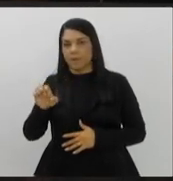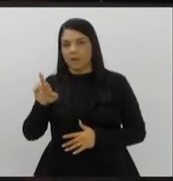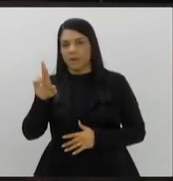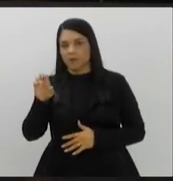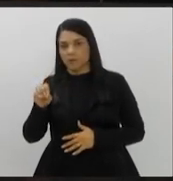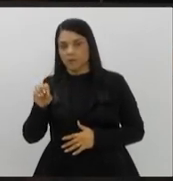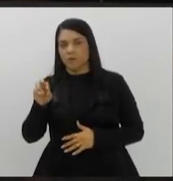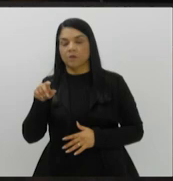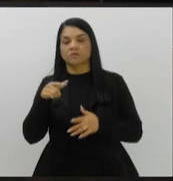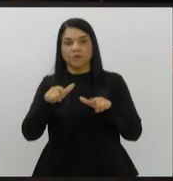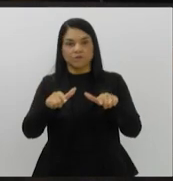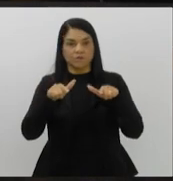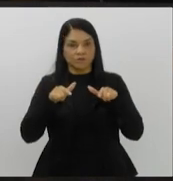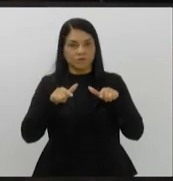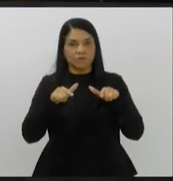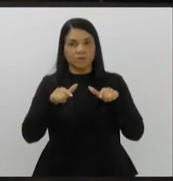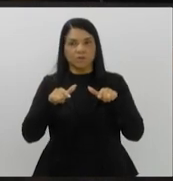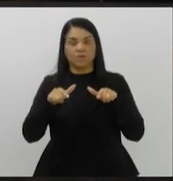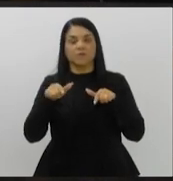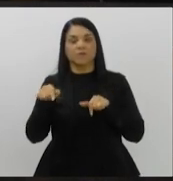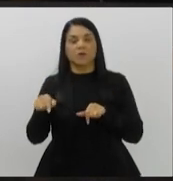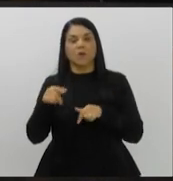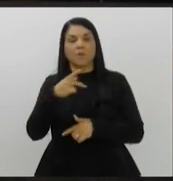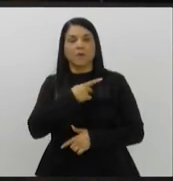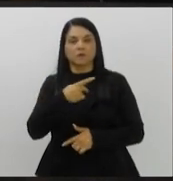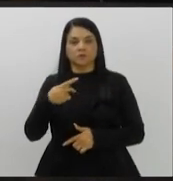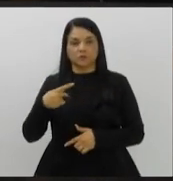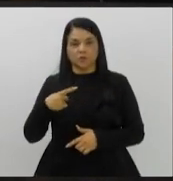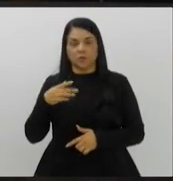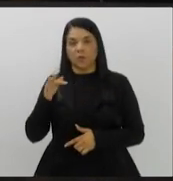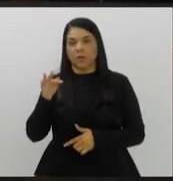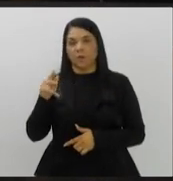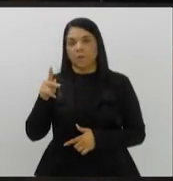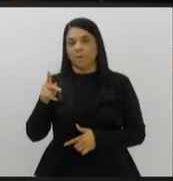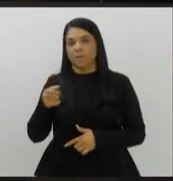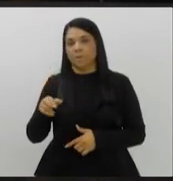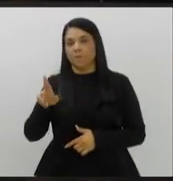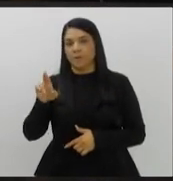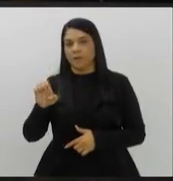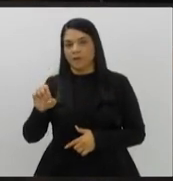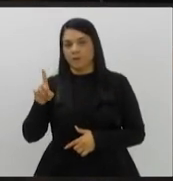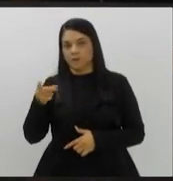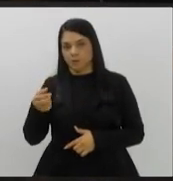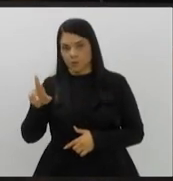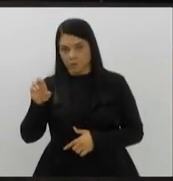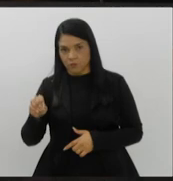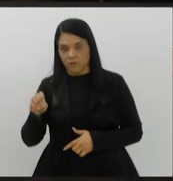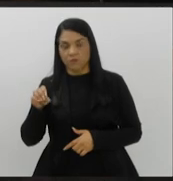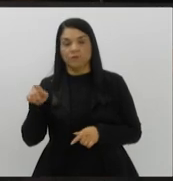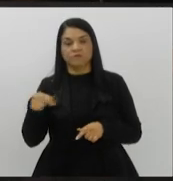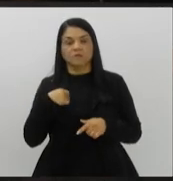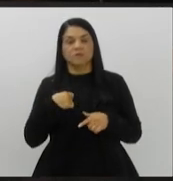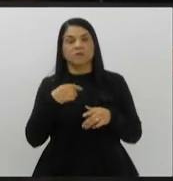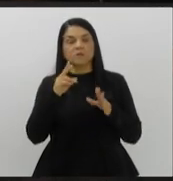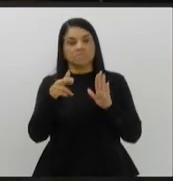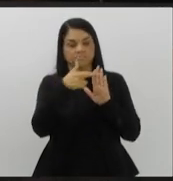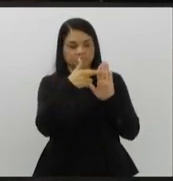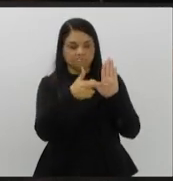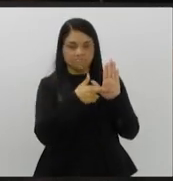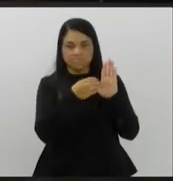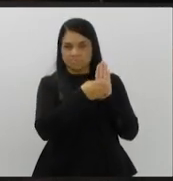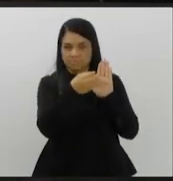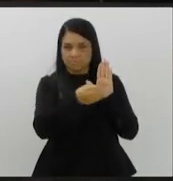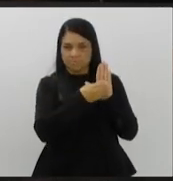diploma Russell Philip Shields ao pastor Pedro Fernandes de Lima Júnior. Pareceres da Comissão de Normas Internas, Proposições